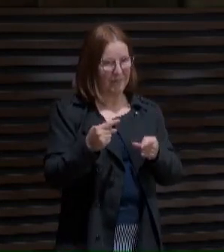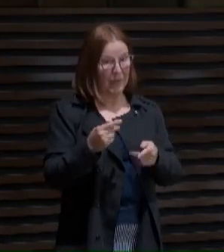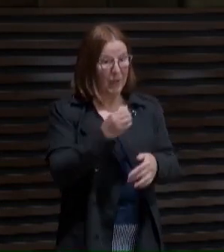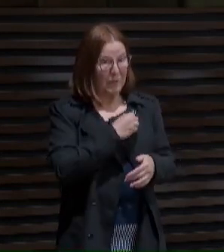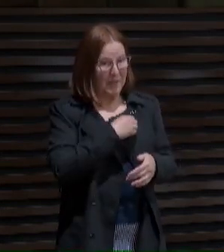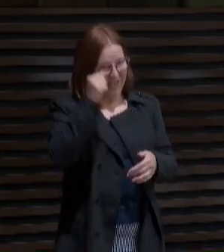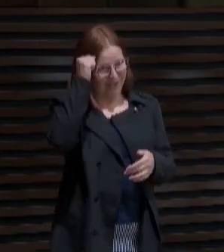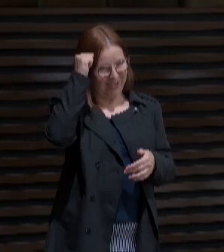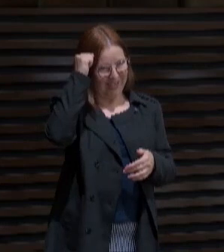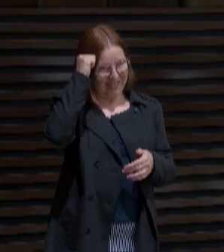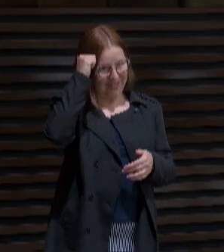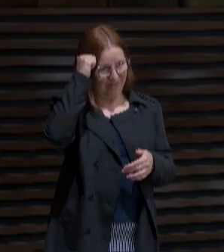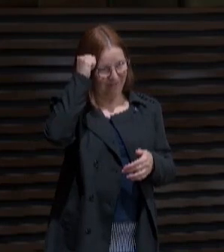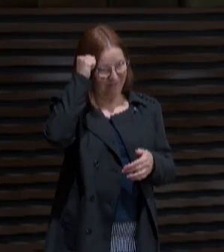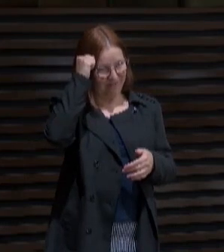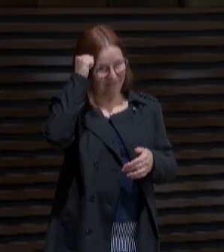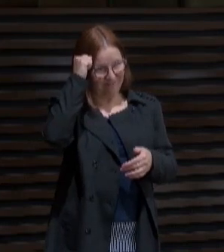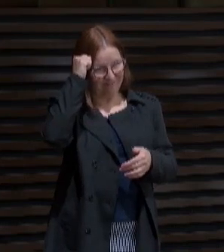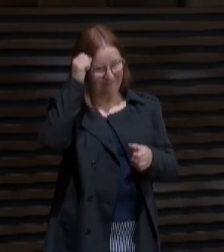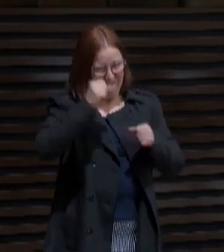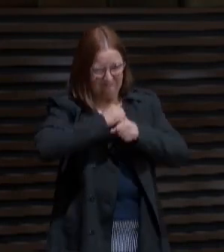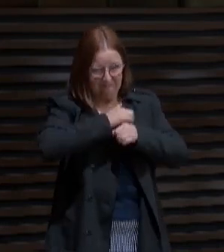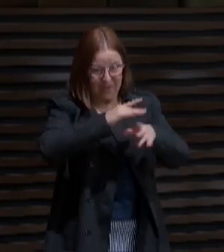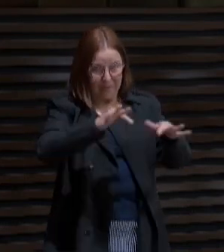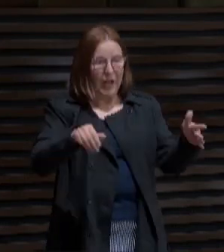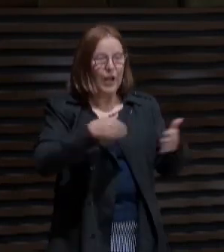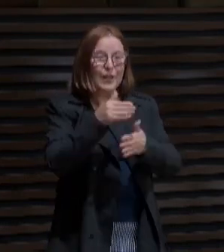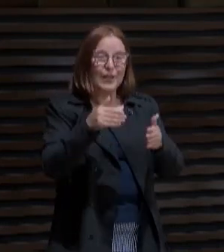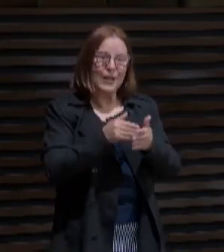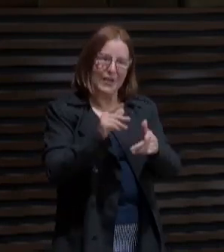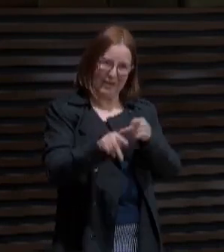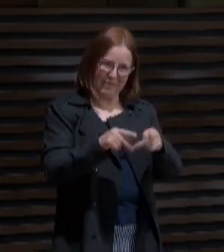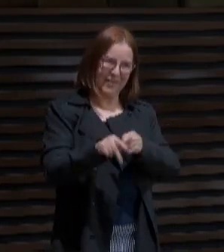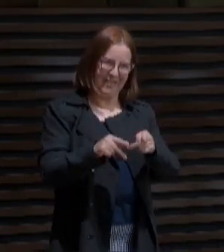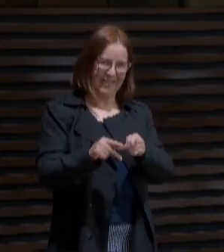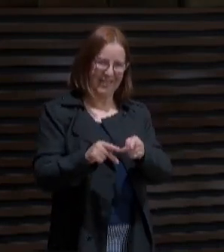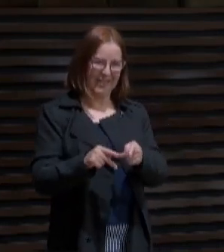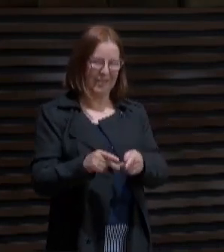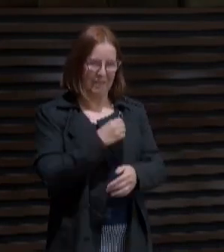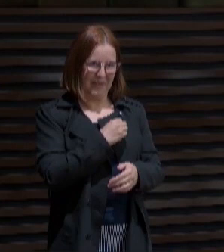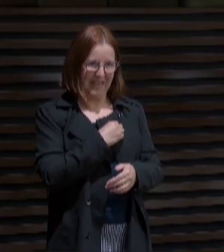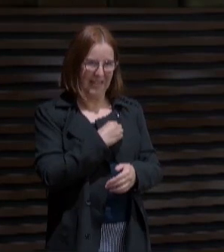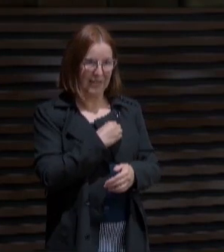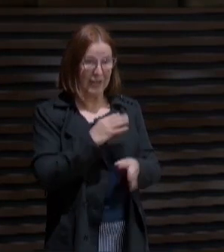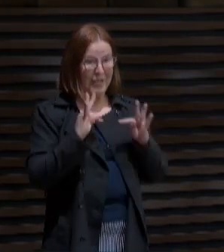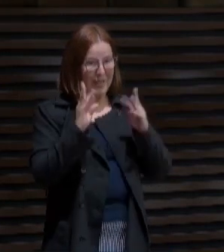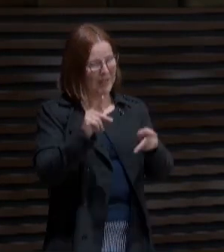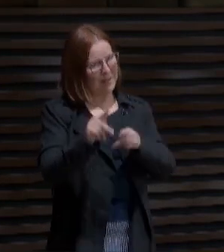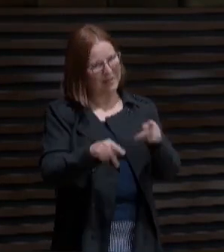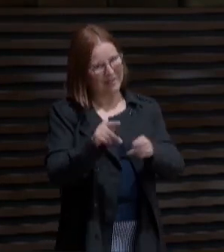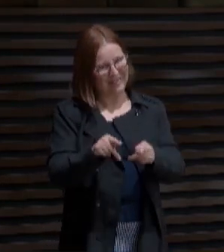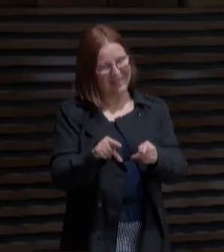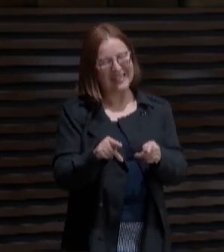mergulhou toda a humanidade, toda a raça humana no pecado. E todas as pessoas